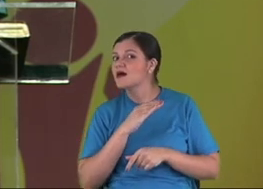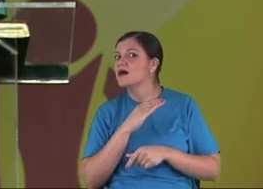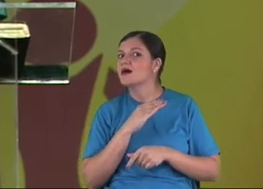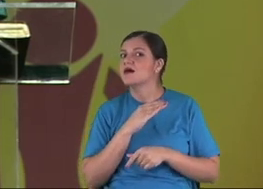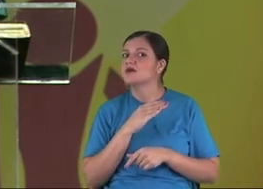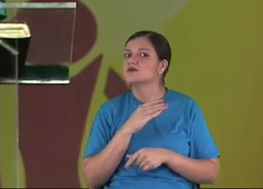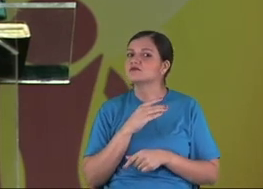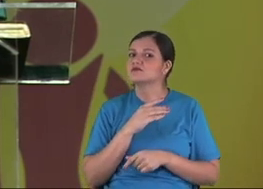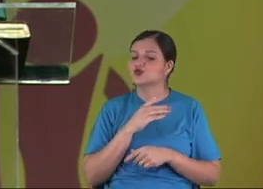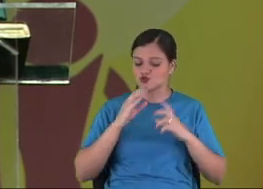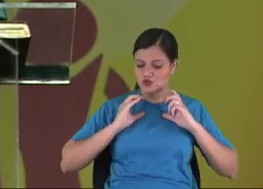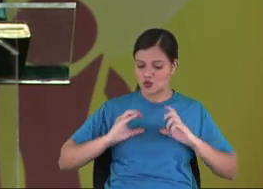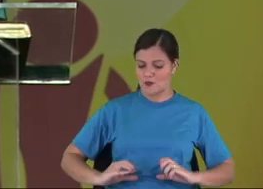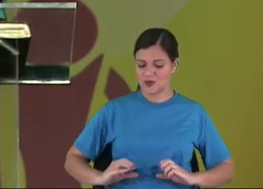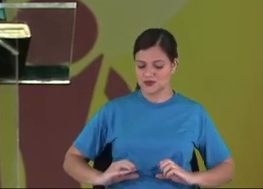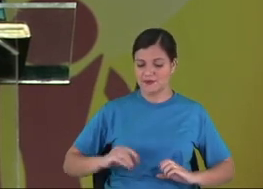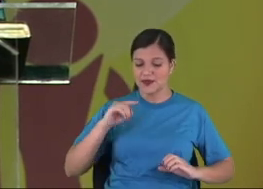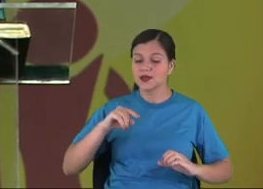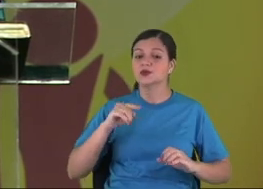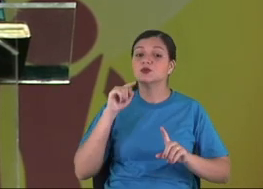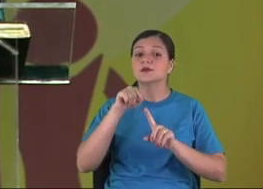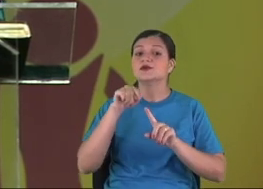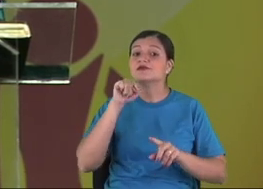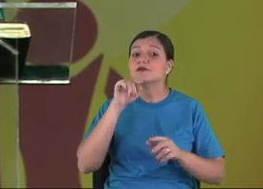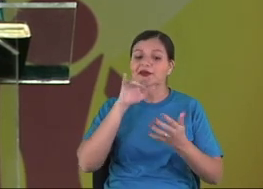maus pensamentos para destruir.